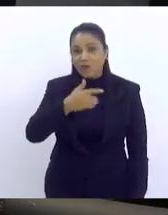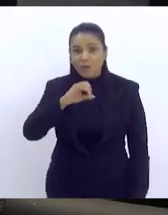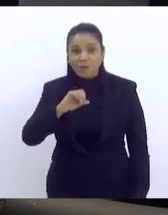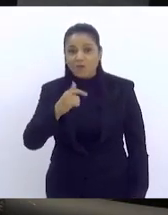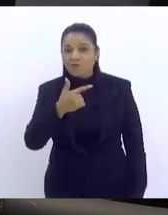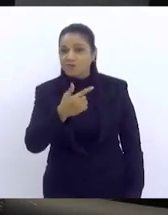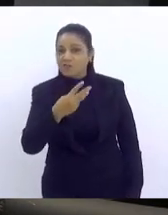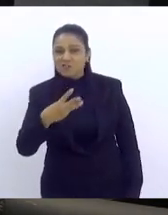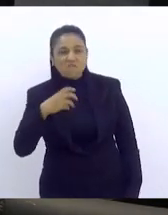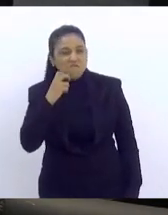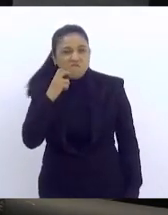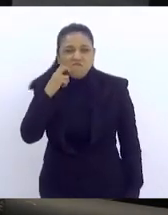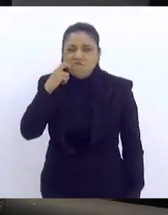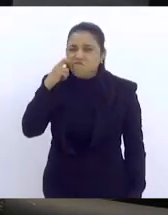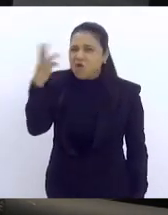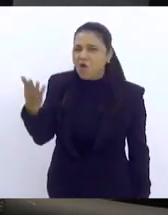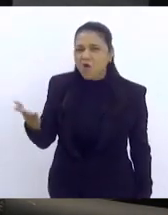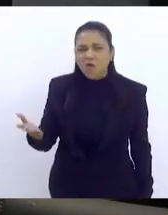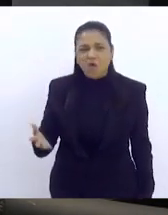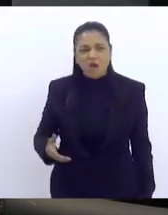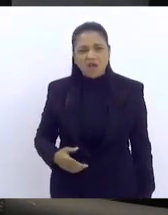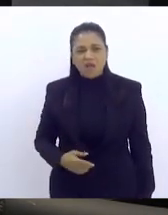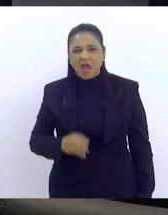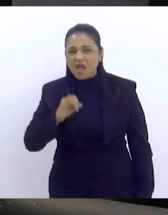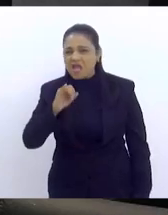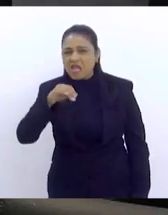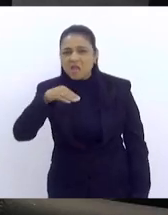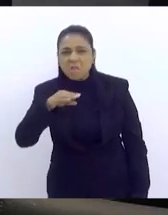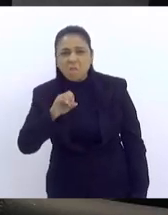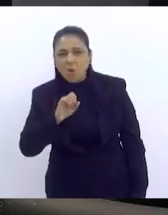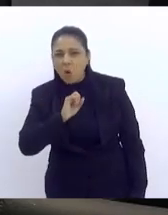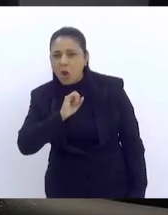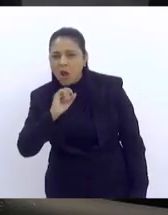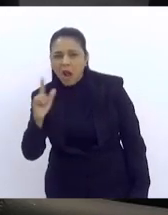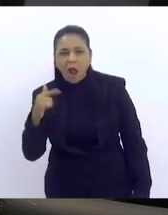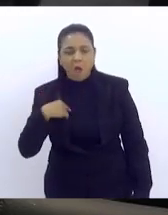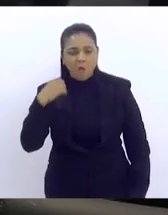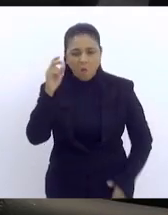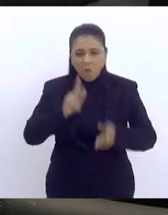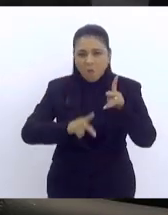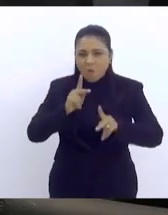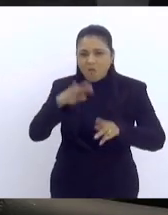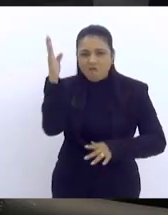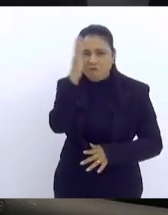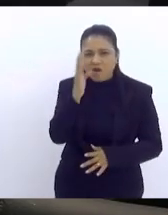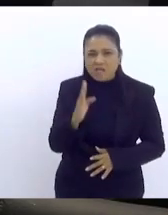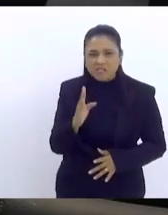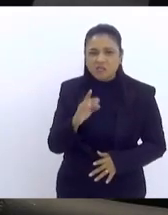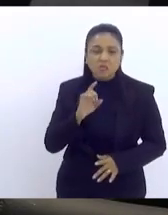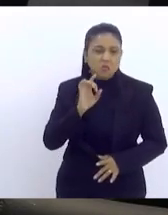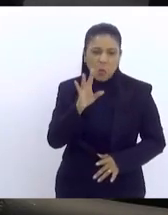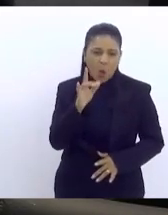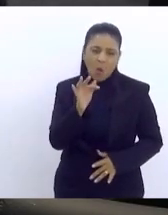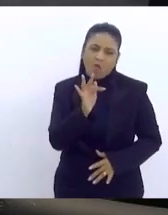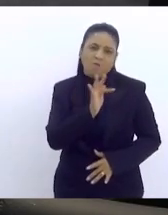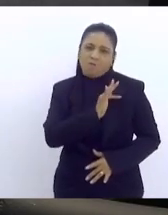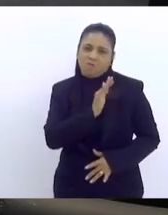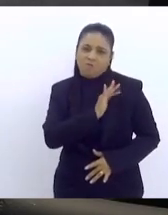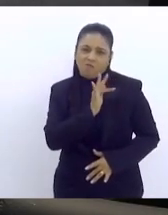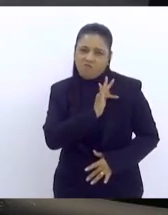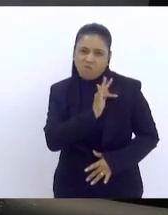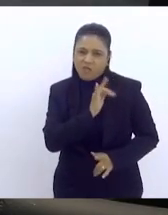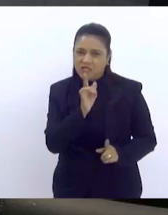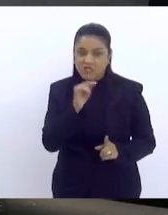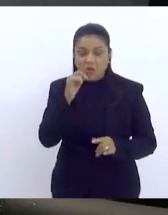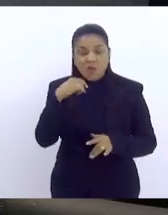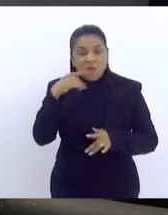É uma vergonha imoral com o povo brasileiro não é só com o povo Fluminense com o povo brasileiro e